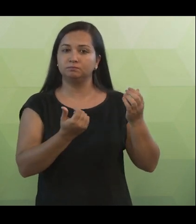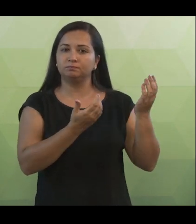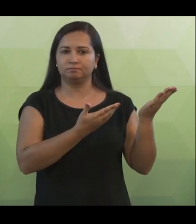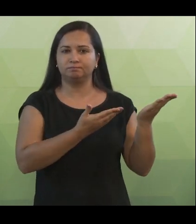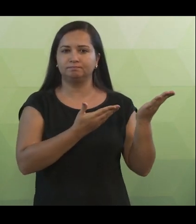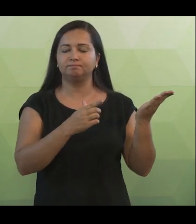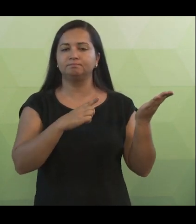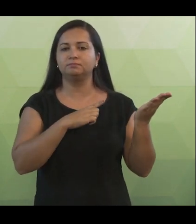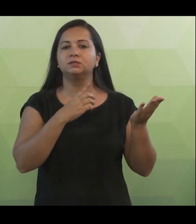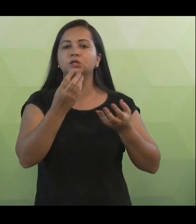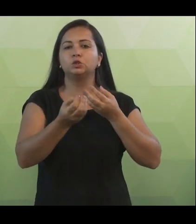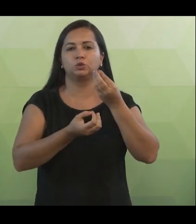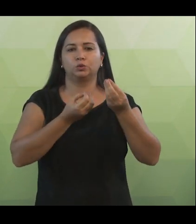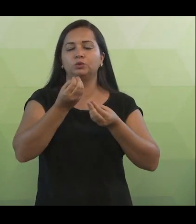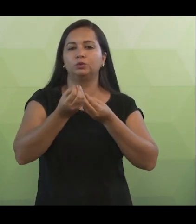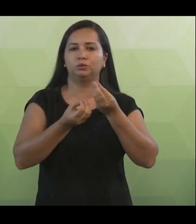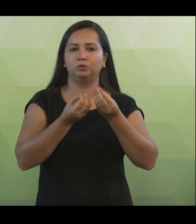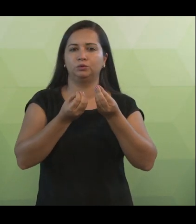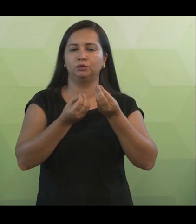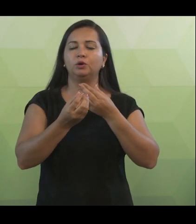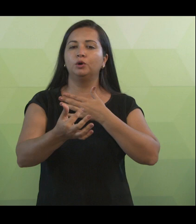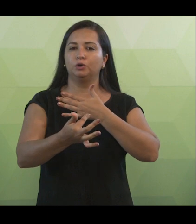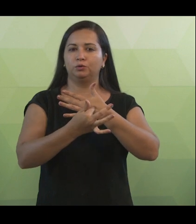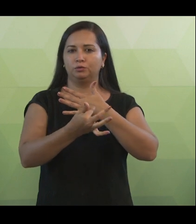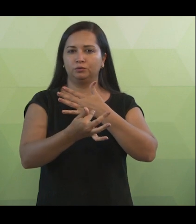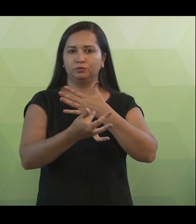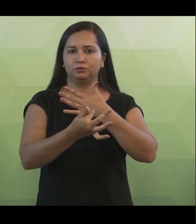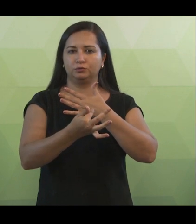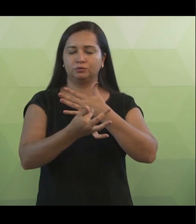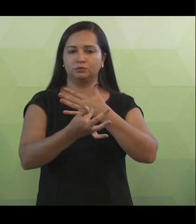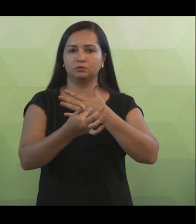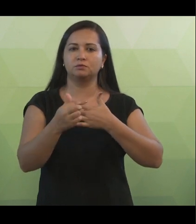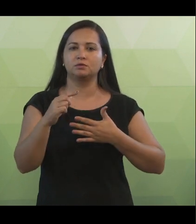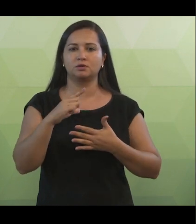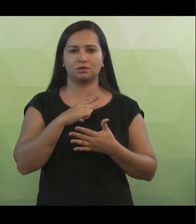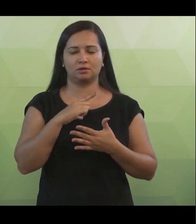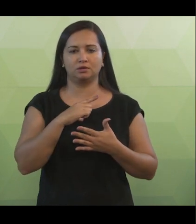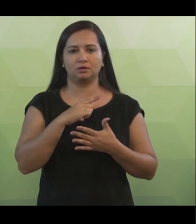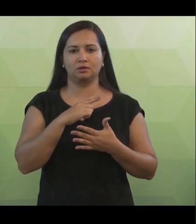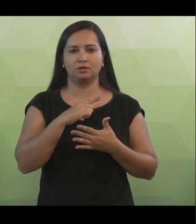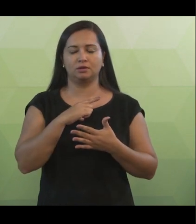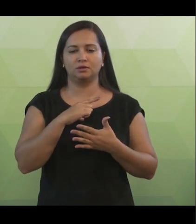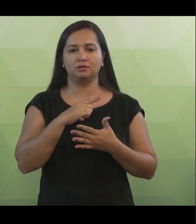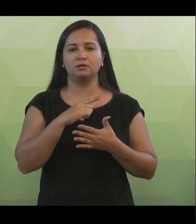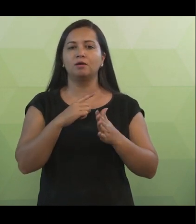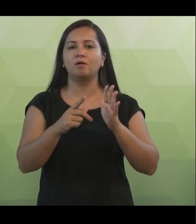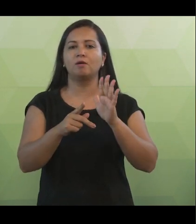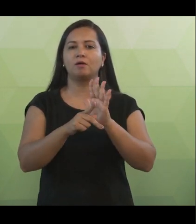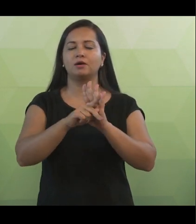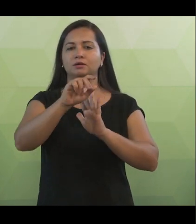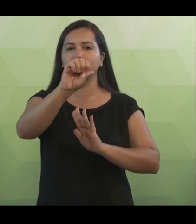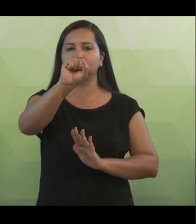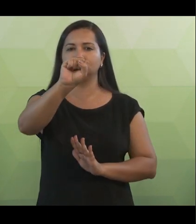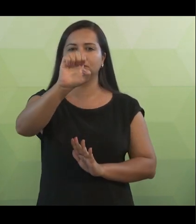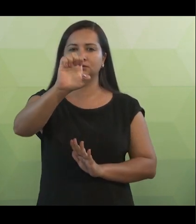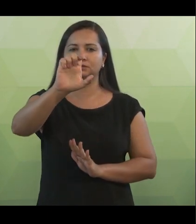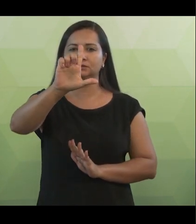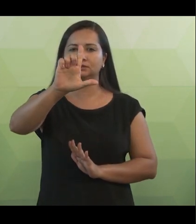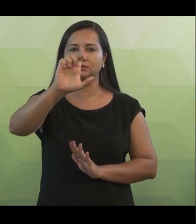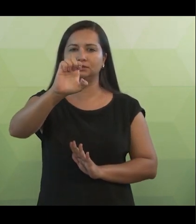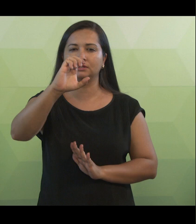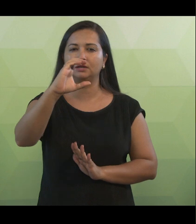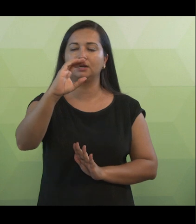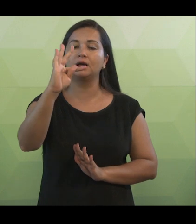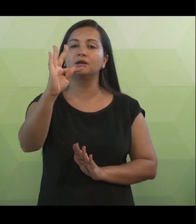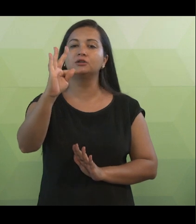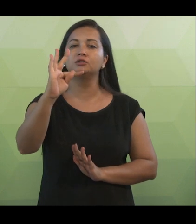find. Essa função é utilizada a instrução select, que é usada para selecionar